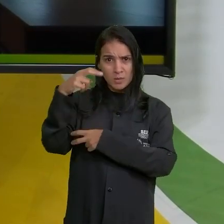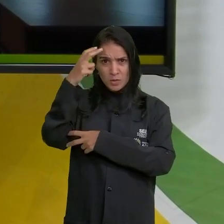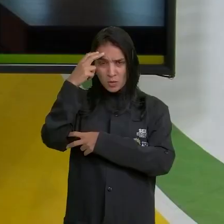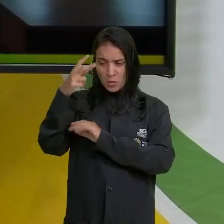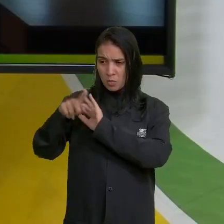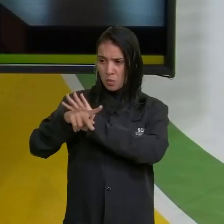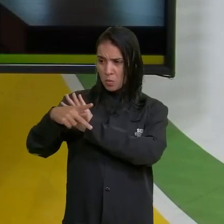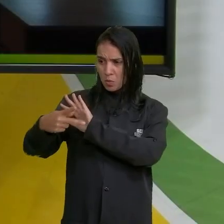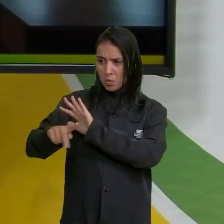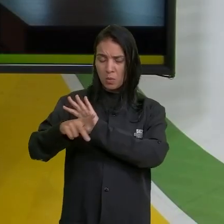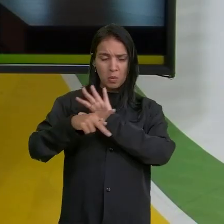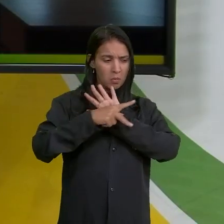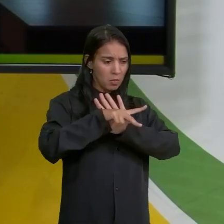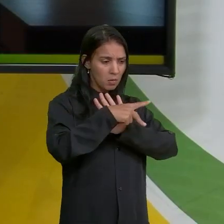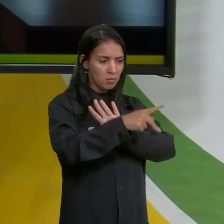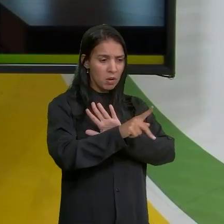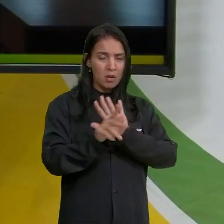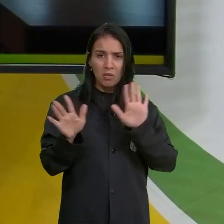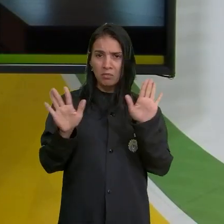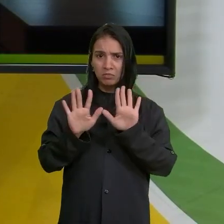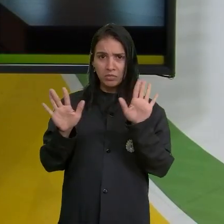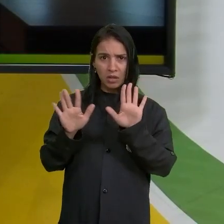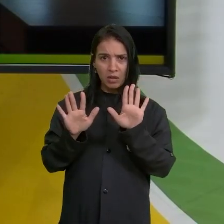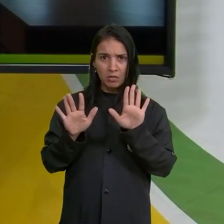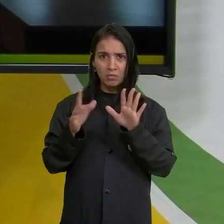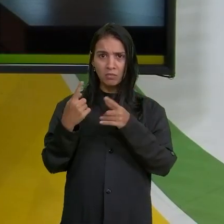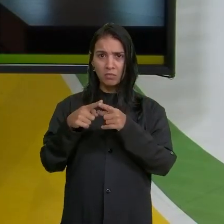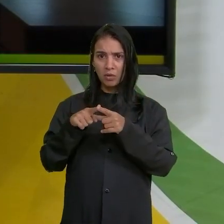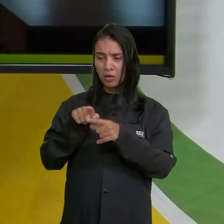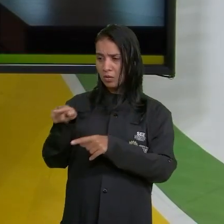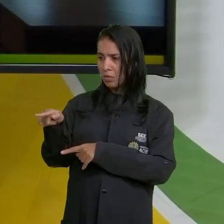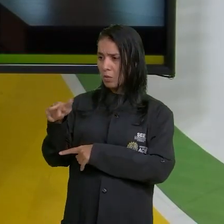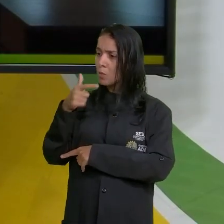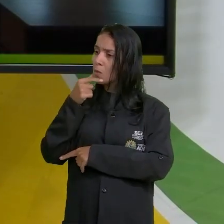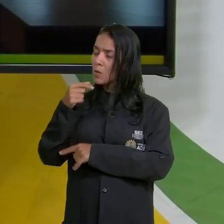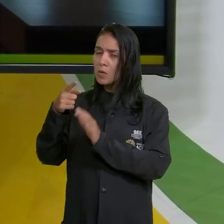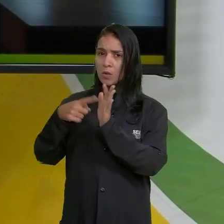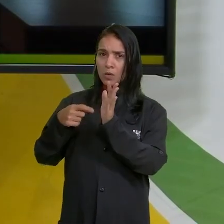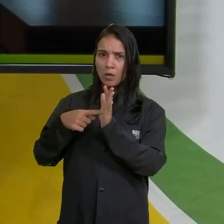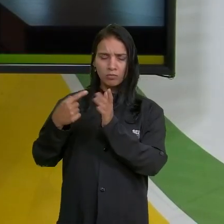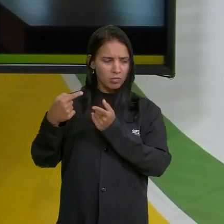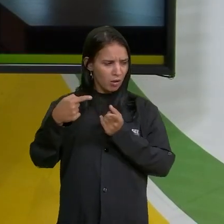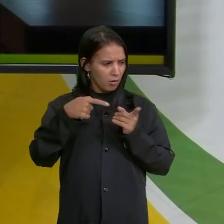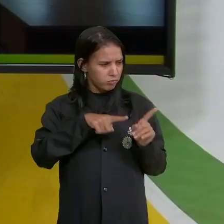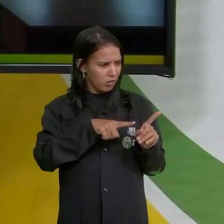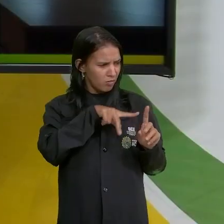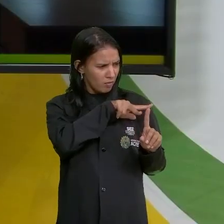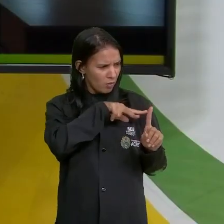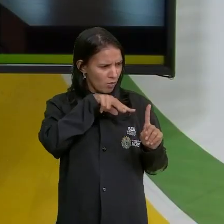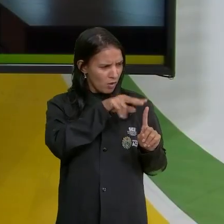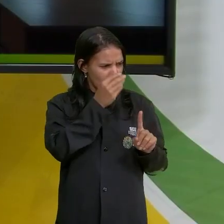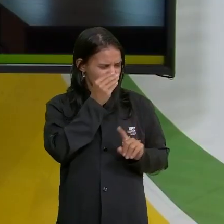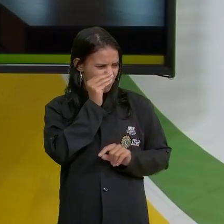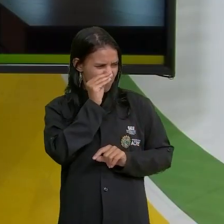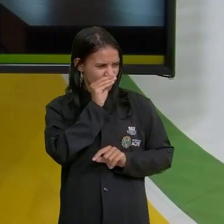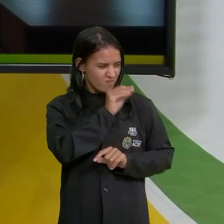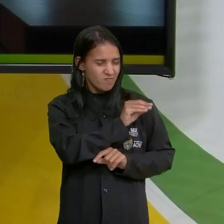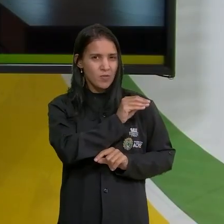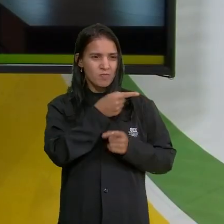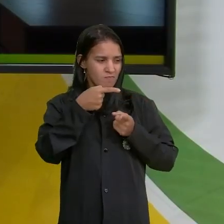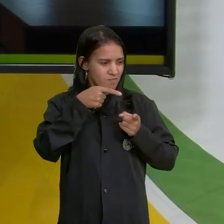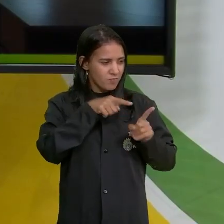um. A cultura do indígena, no que diz respeito ao vestir, é diferente do homem europeu